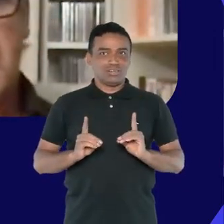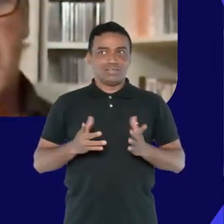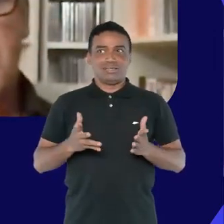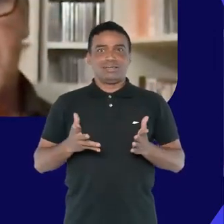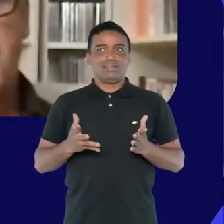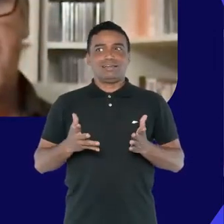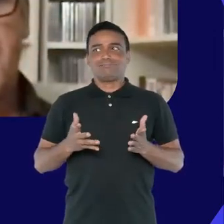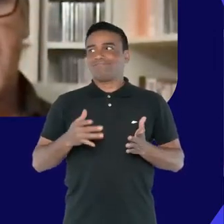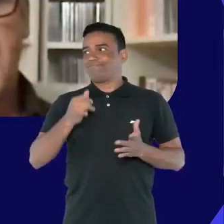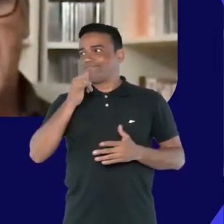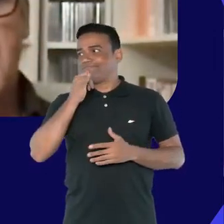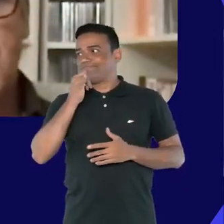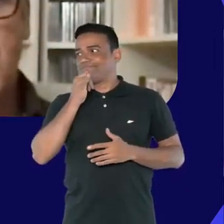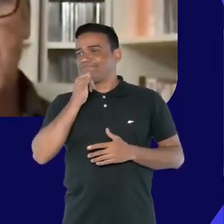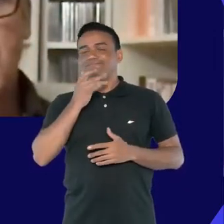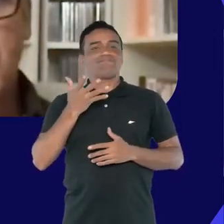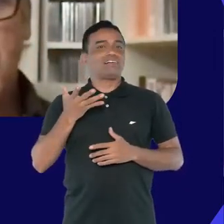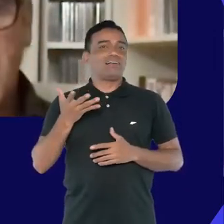muito